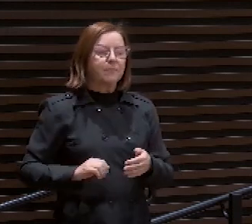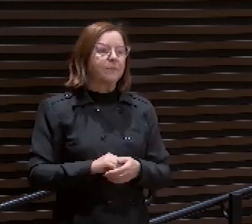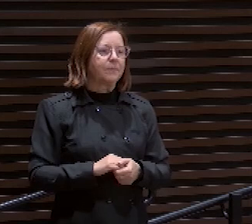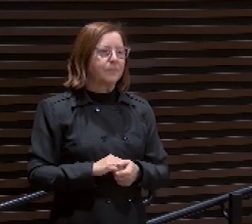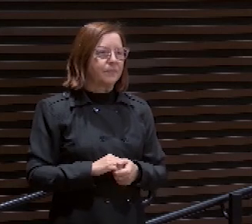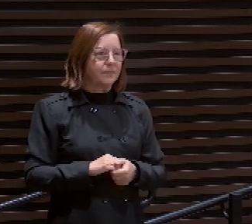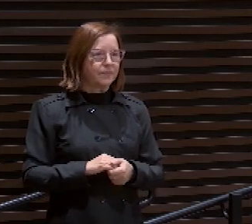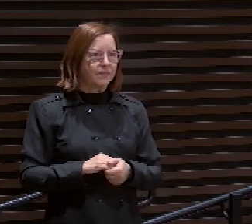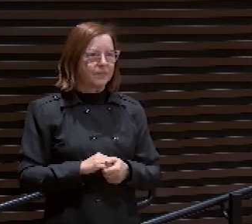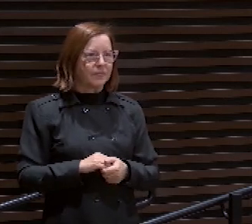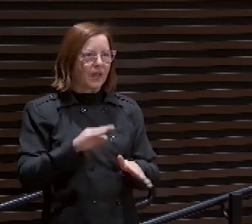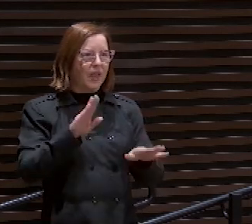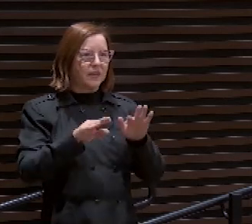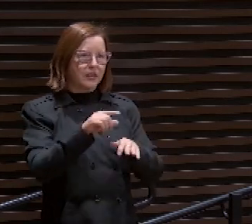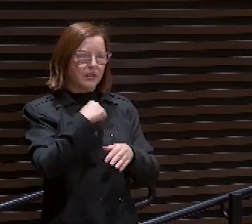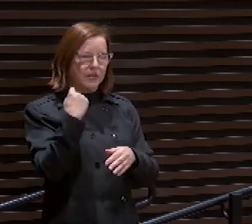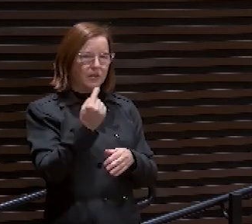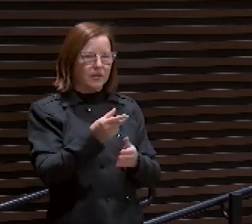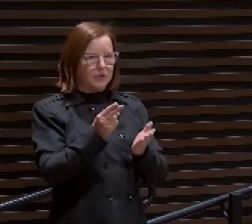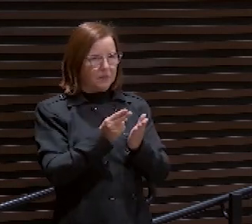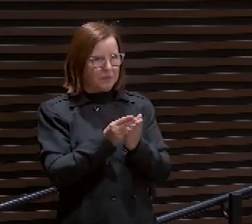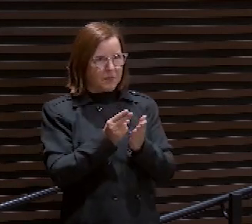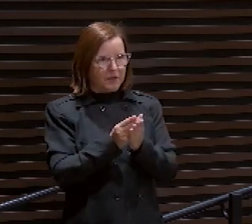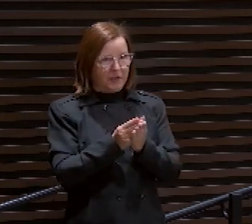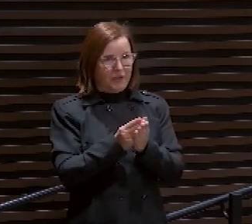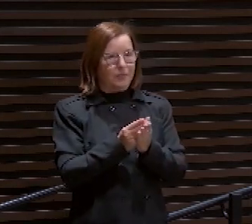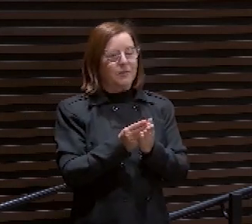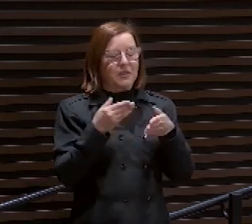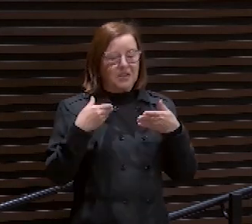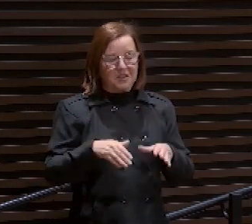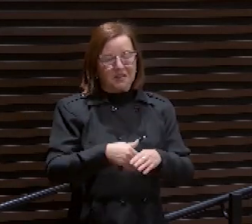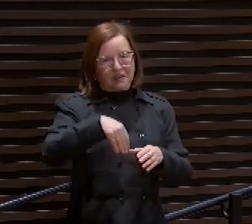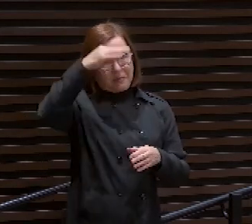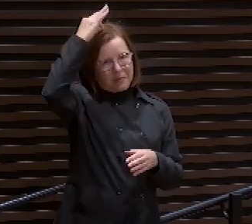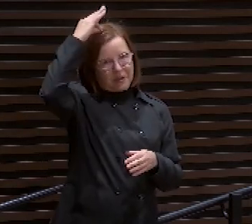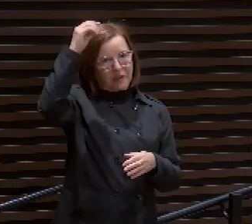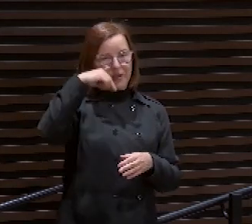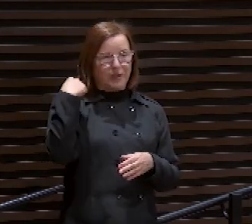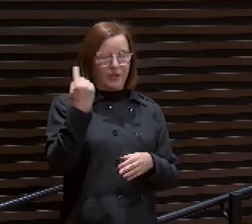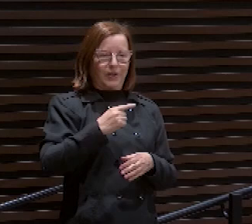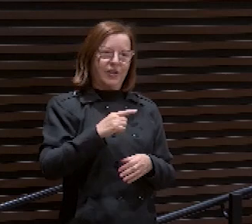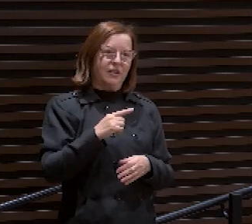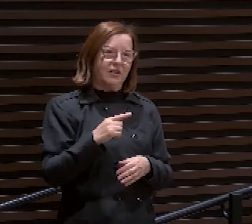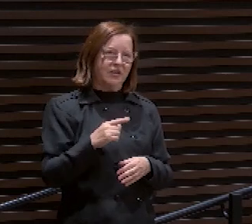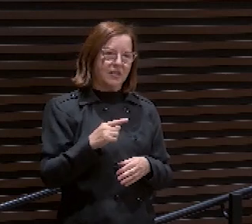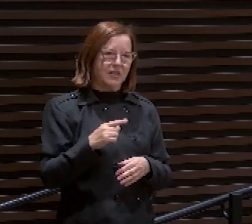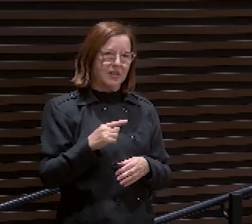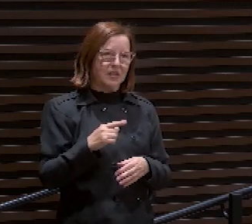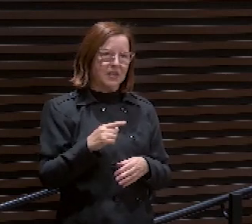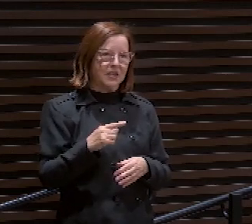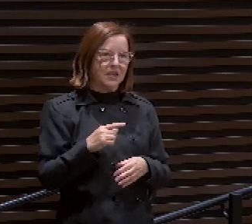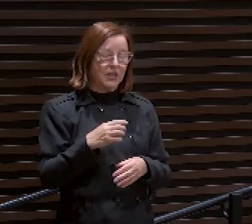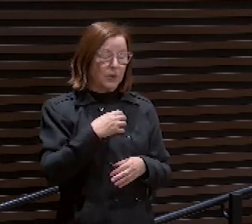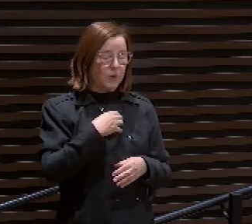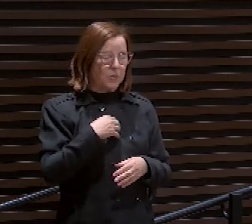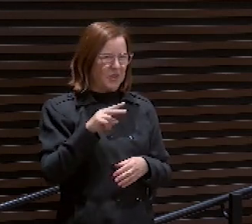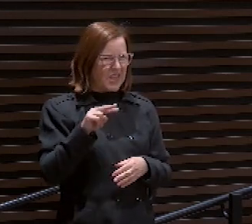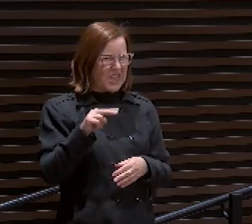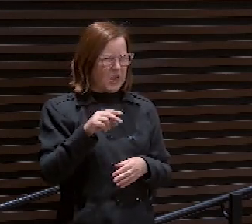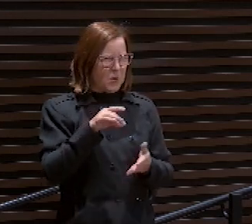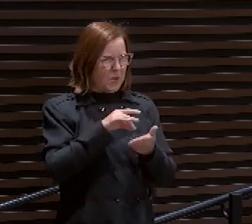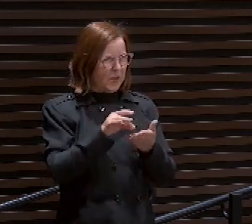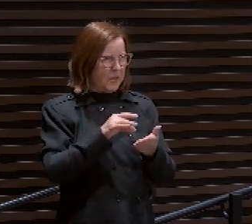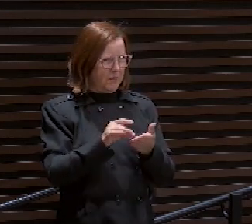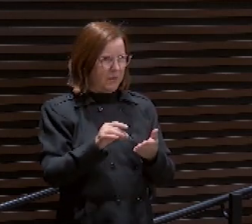Muitas vezes nós, mesmo como novas criaturas, nós que temos agido como inimigos. A gente fica caçando: quem são meus inimigos? Quem que